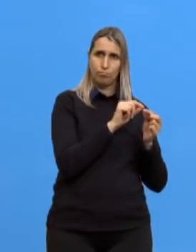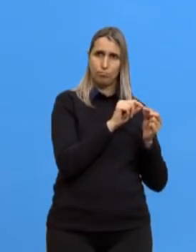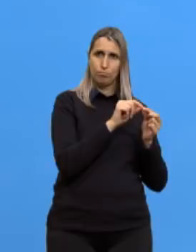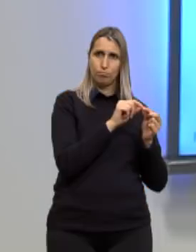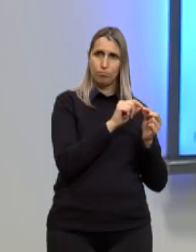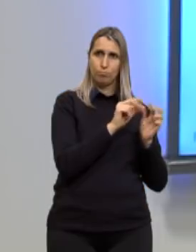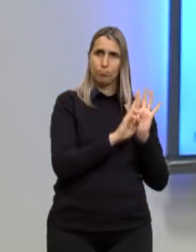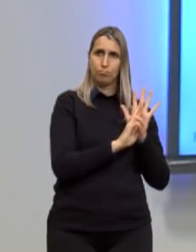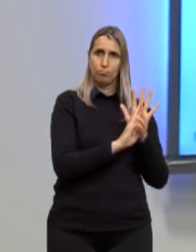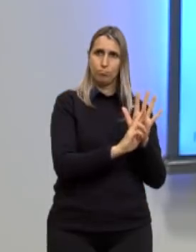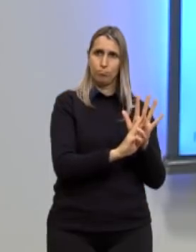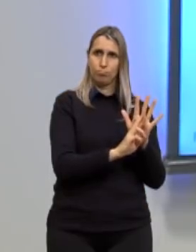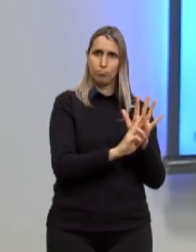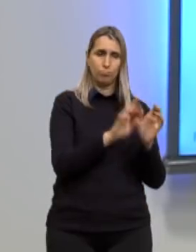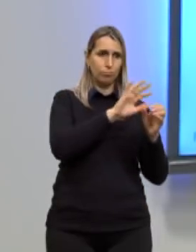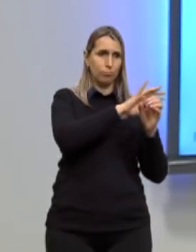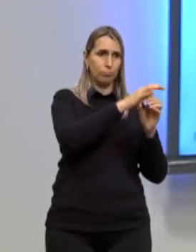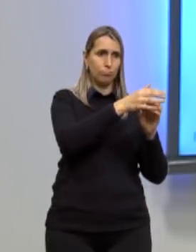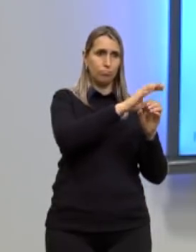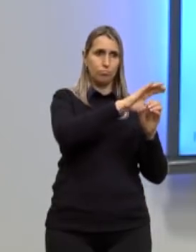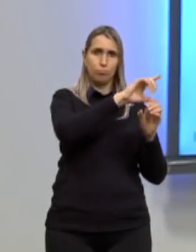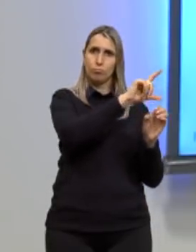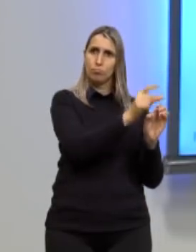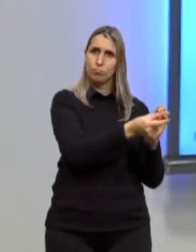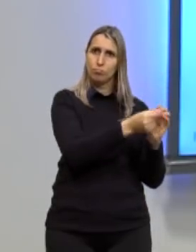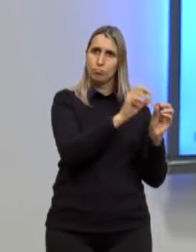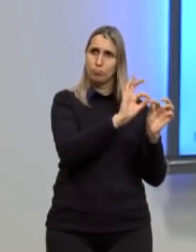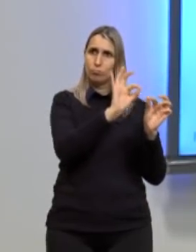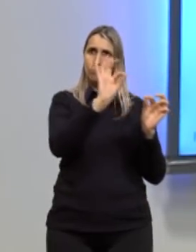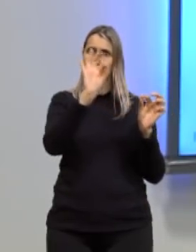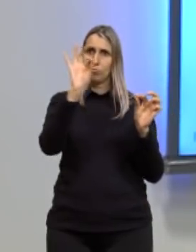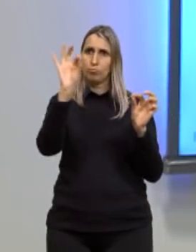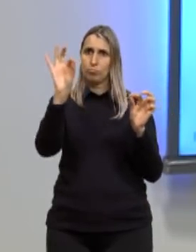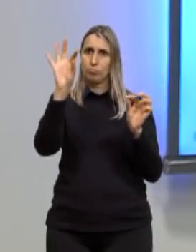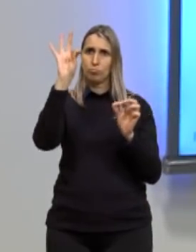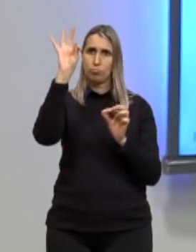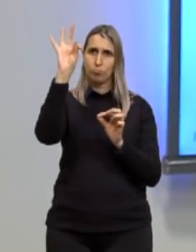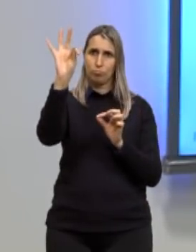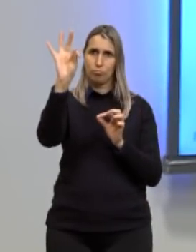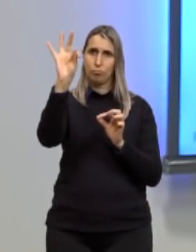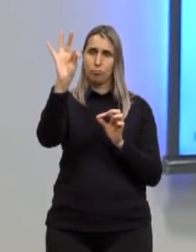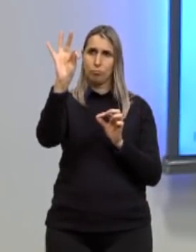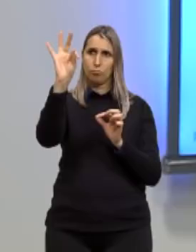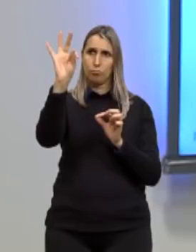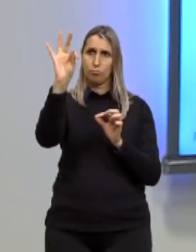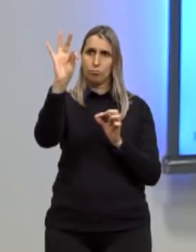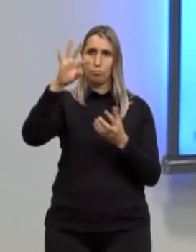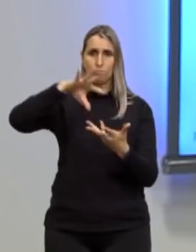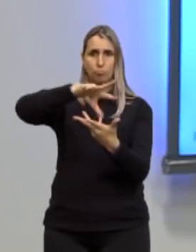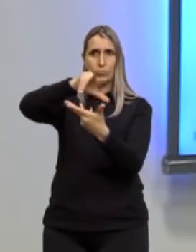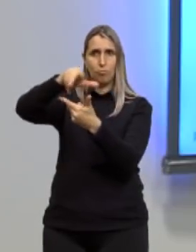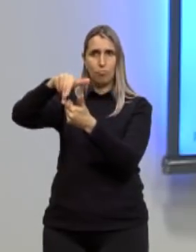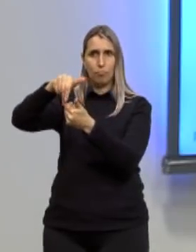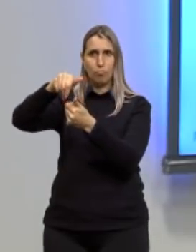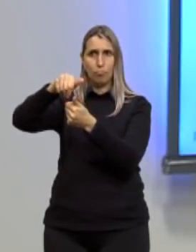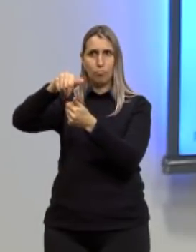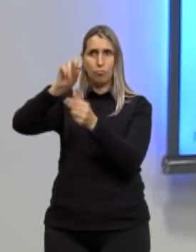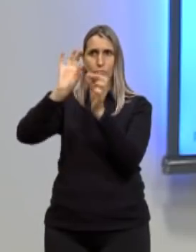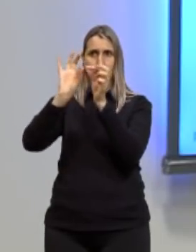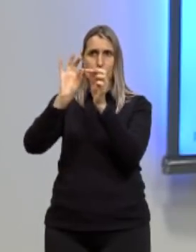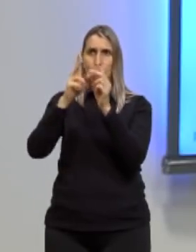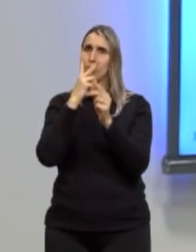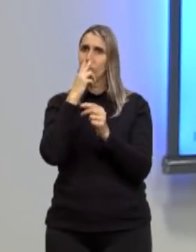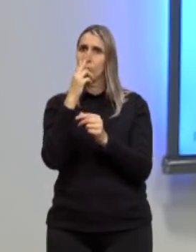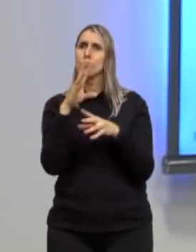do.la representado na superfície da lua ao ponto te ao ponto ter na superfície da terra